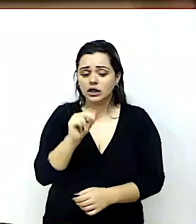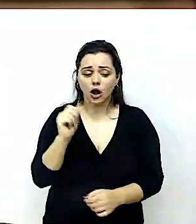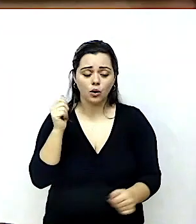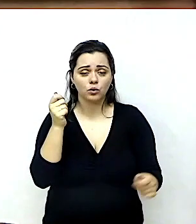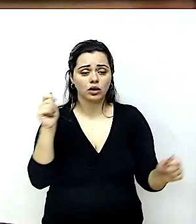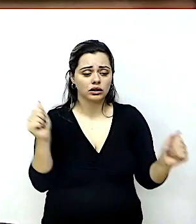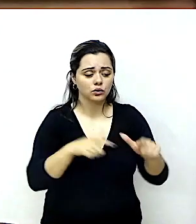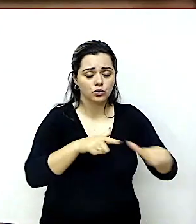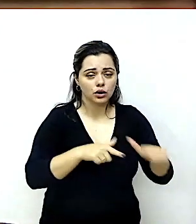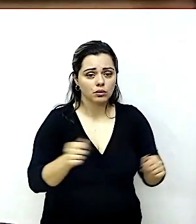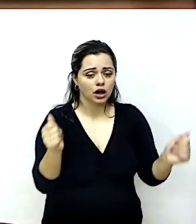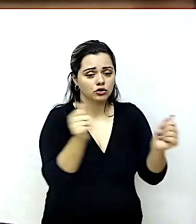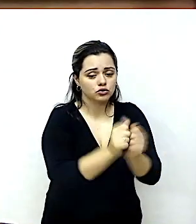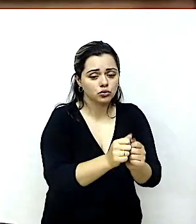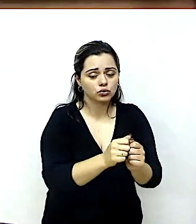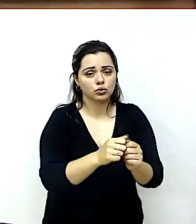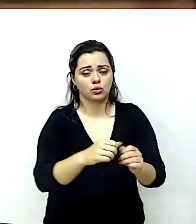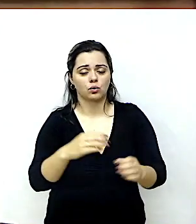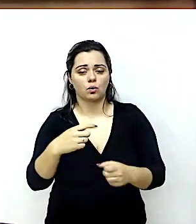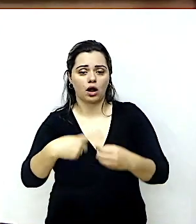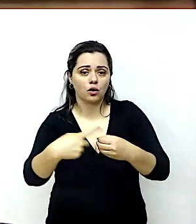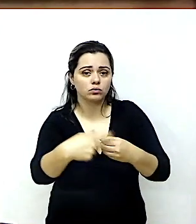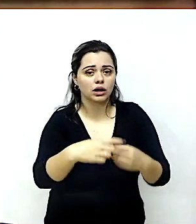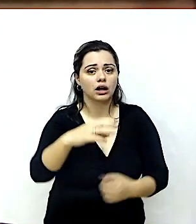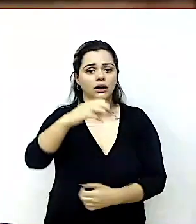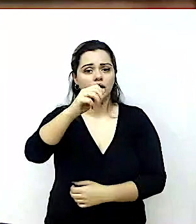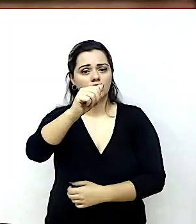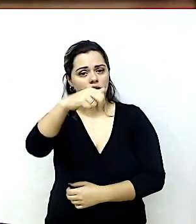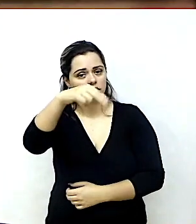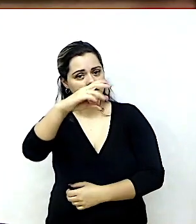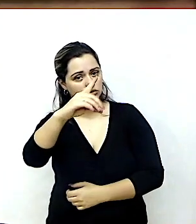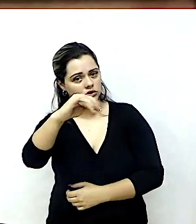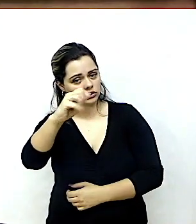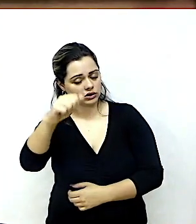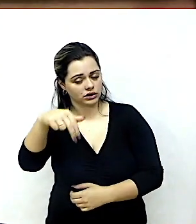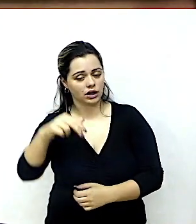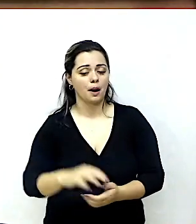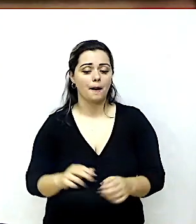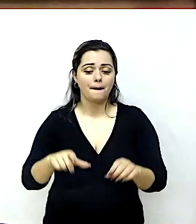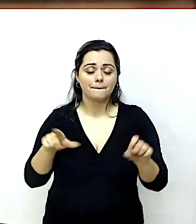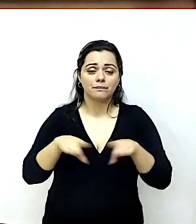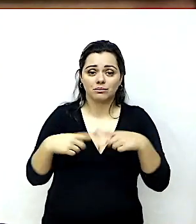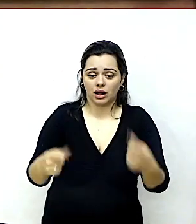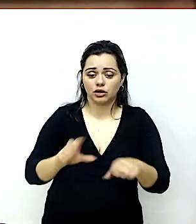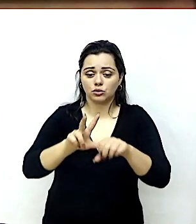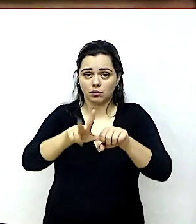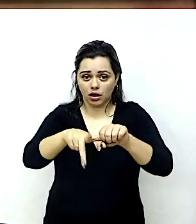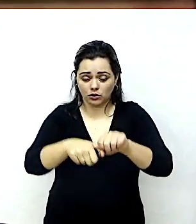alguns países que a conformam não é por outra razão por exemplo que o que o Mercosul tem as suas